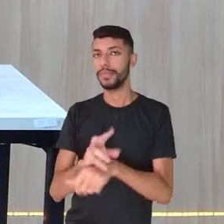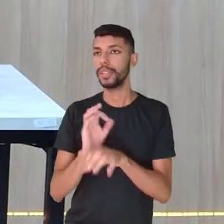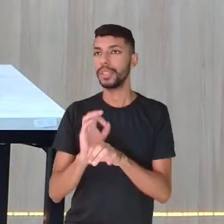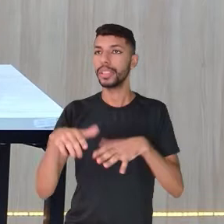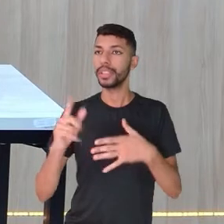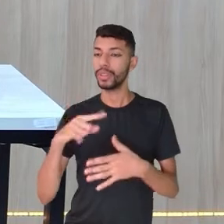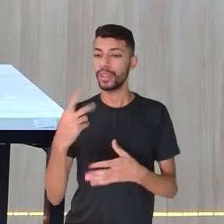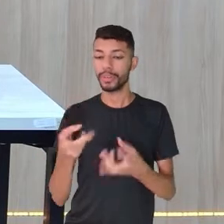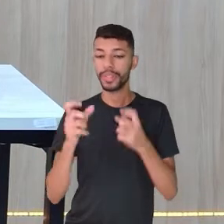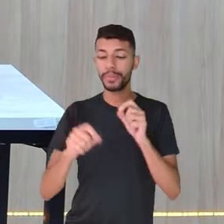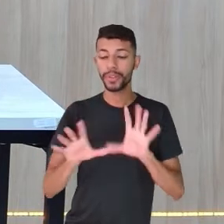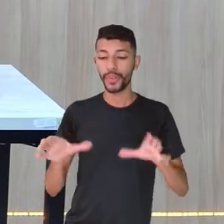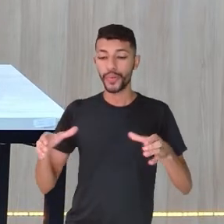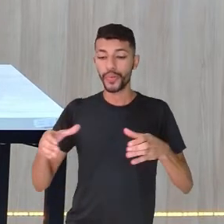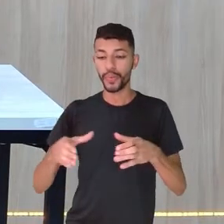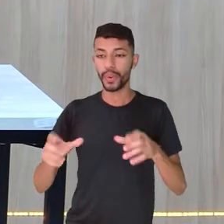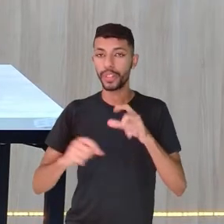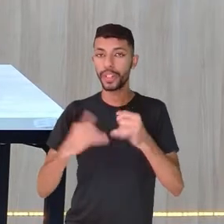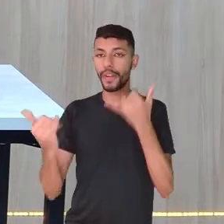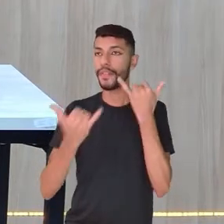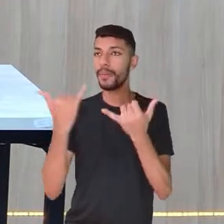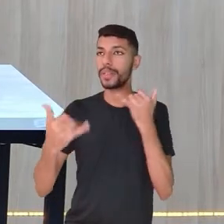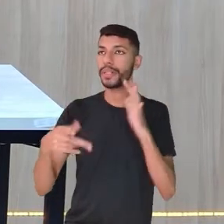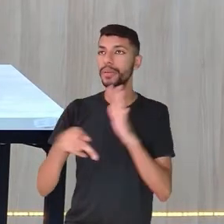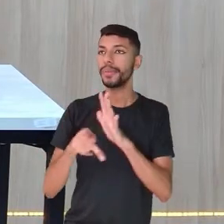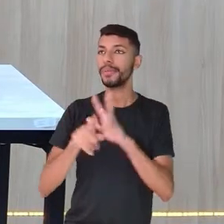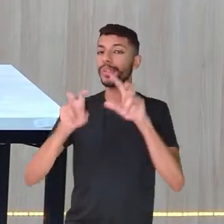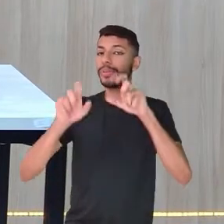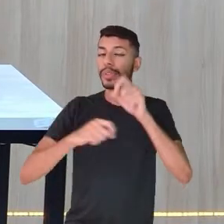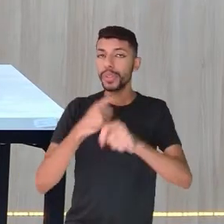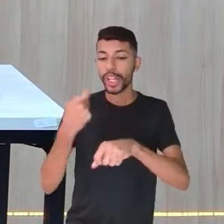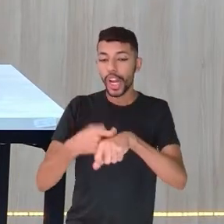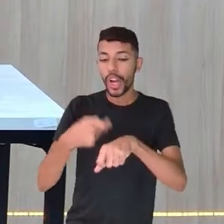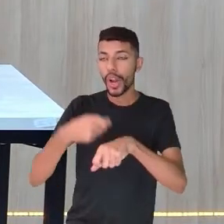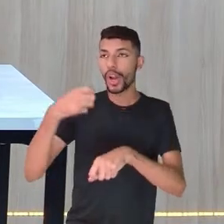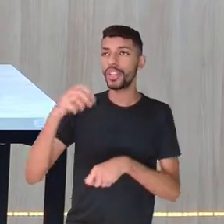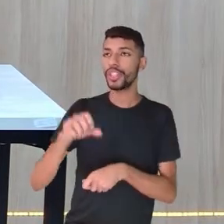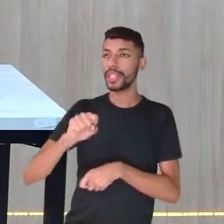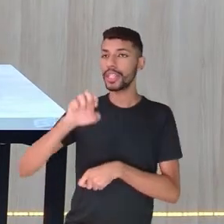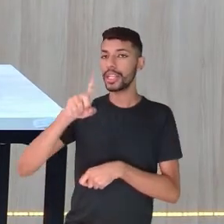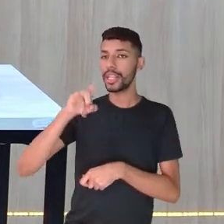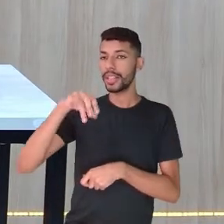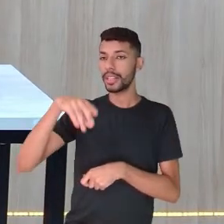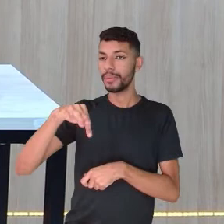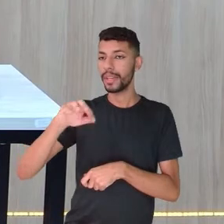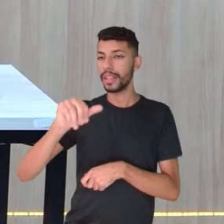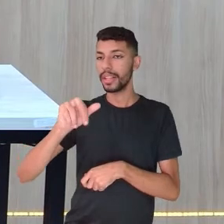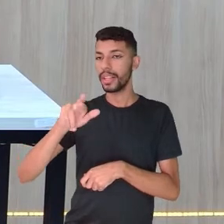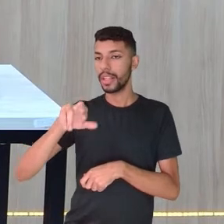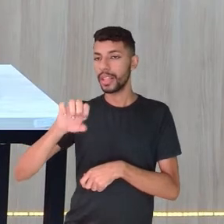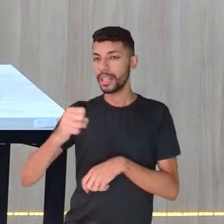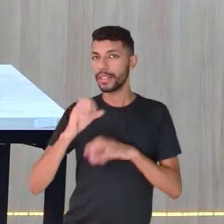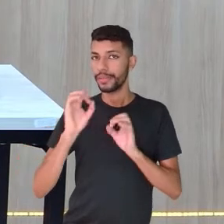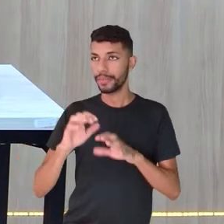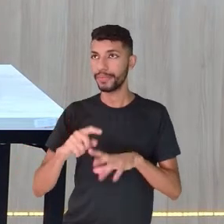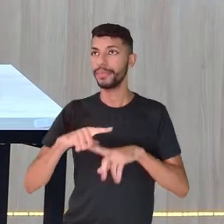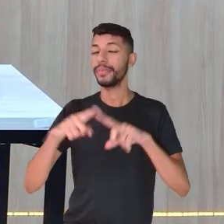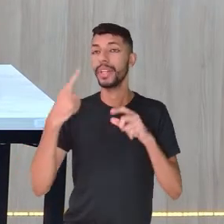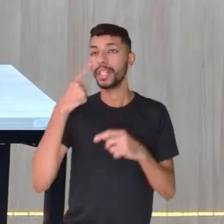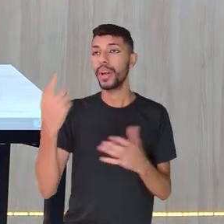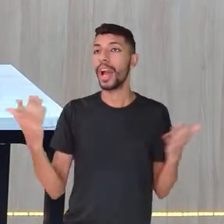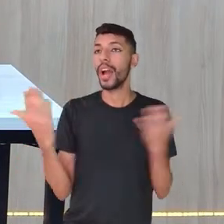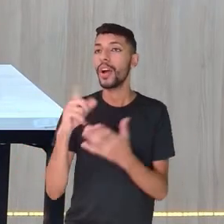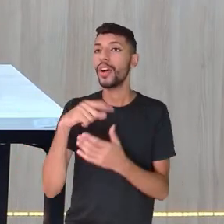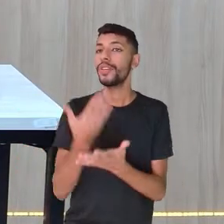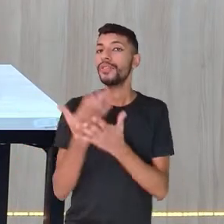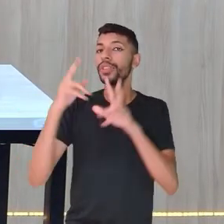de informações a respeito das rochas sedimentares. E agora a gente vai ver as rochas metamórficas. Mas